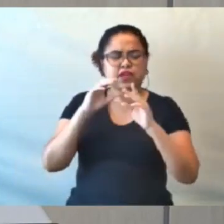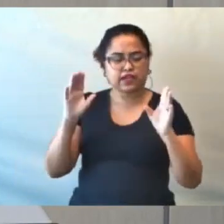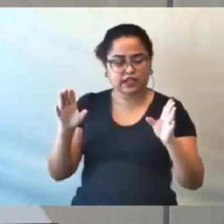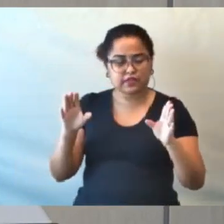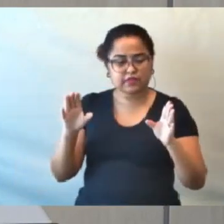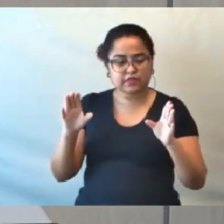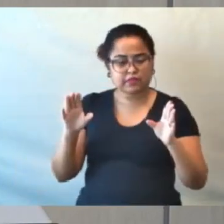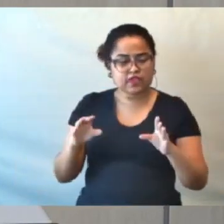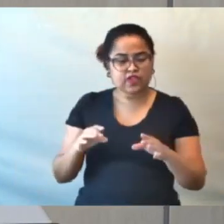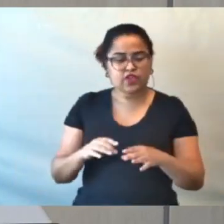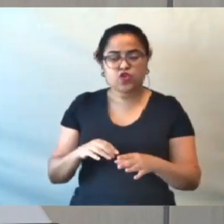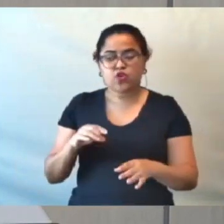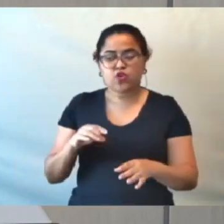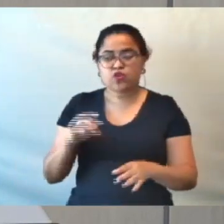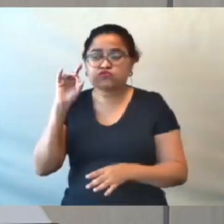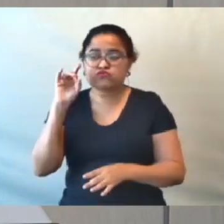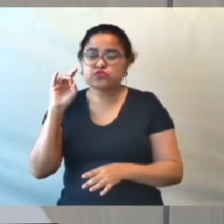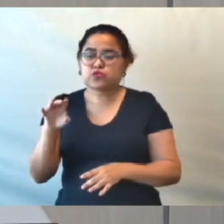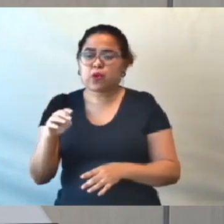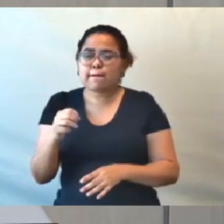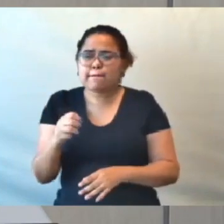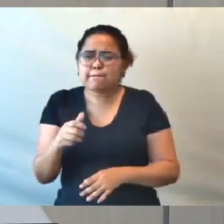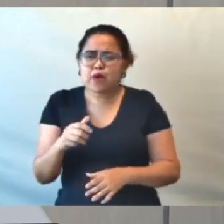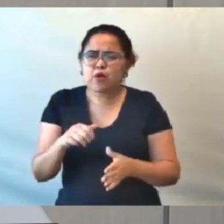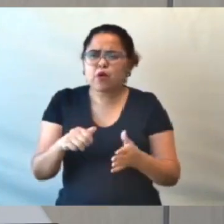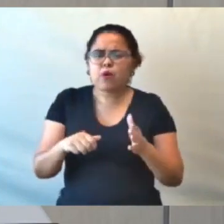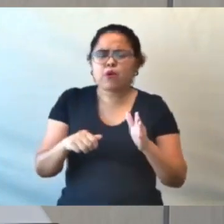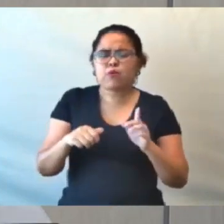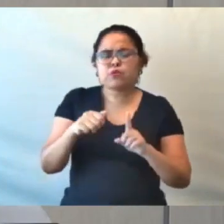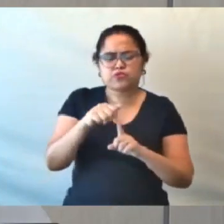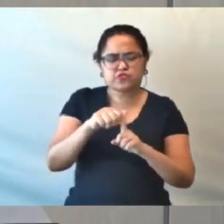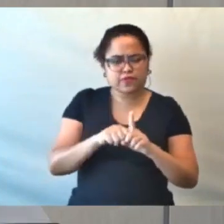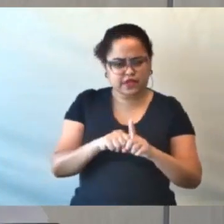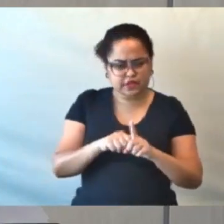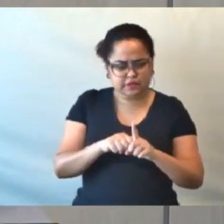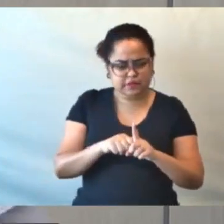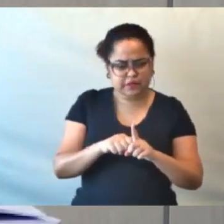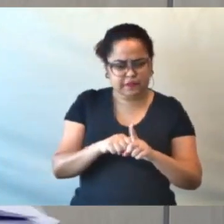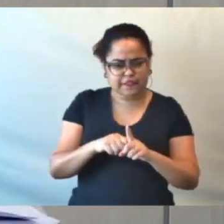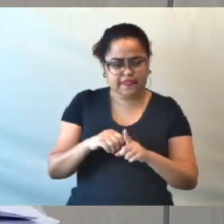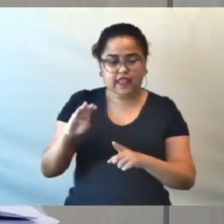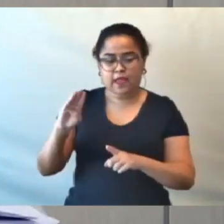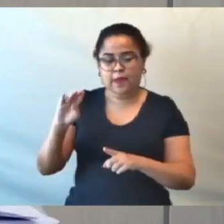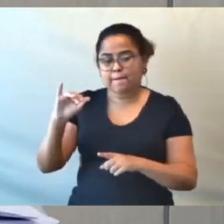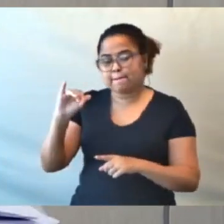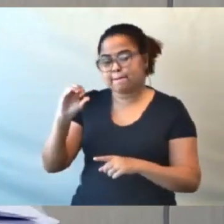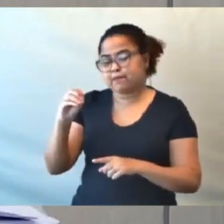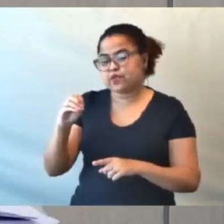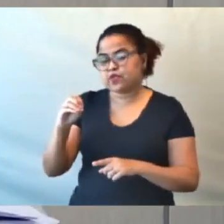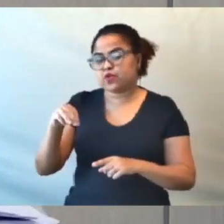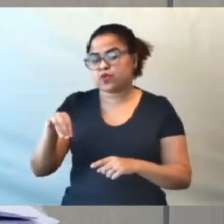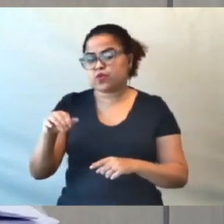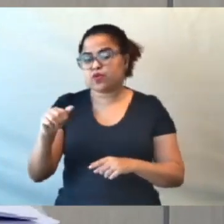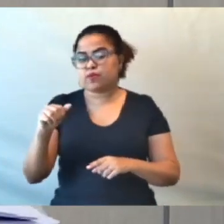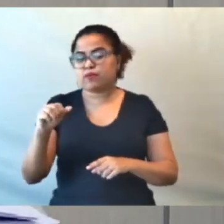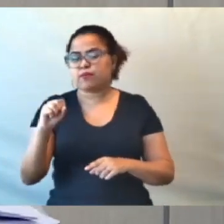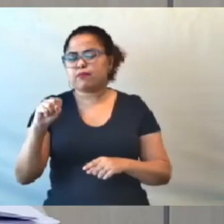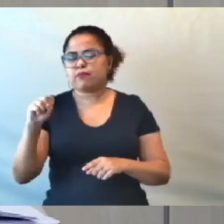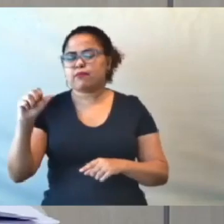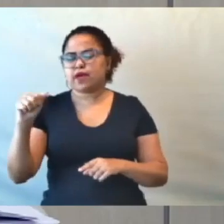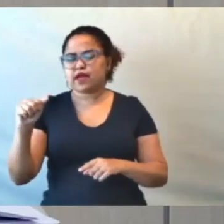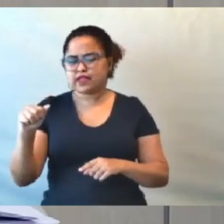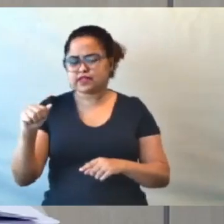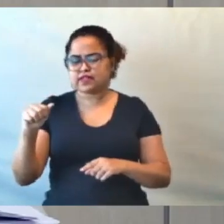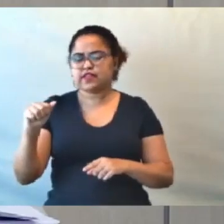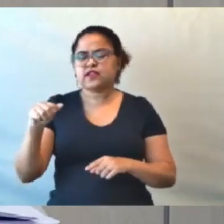meses o fósforo e a biomassa estiveram dentro dos limites. Isso é uma constatação que a Fundação Cristiano